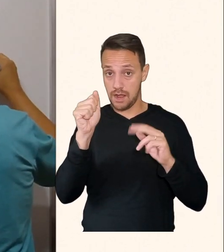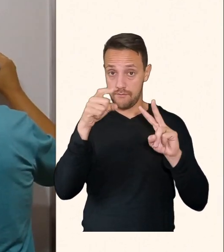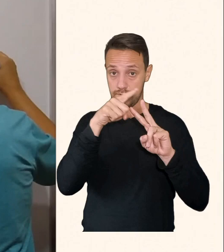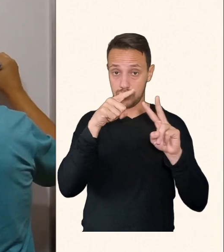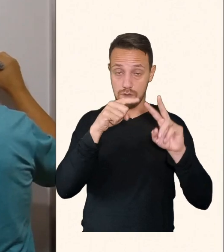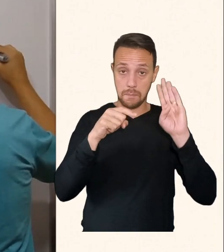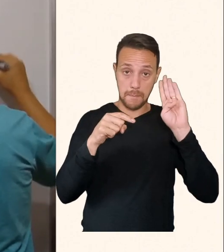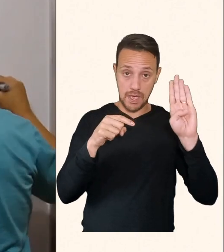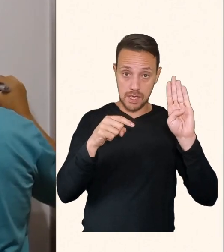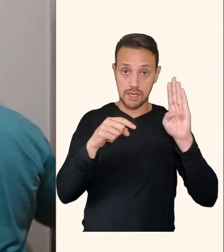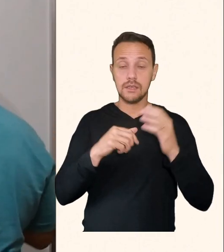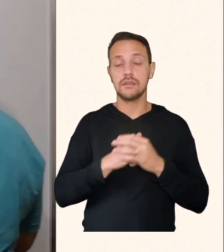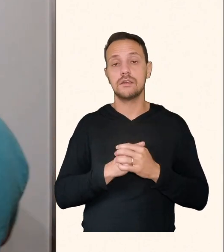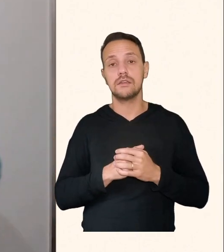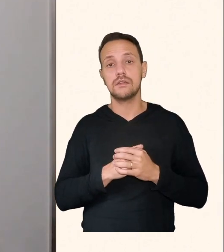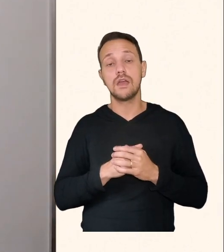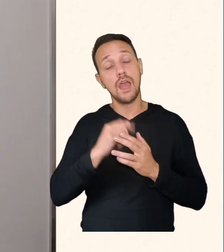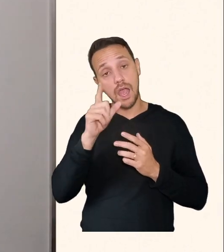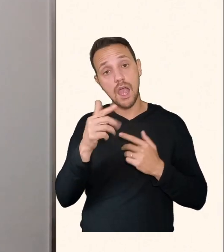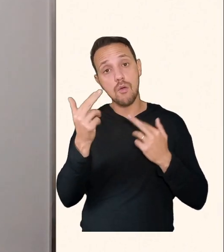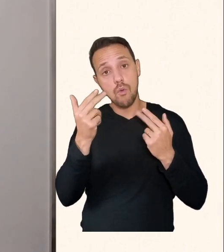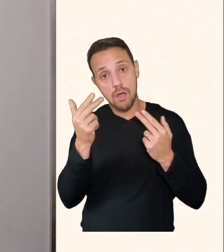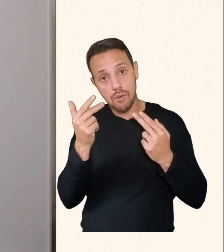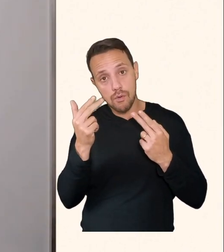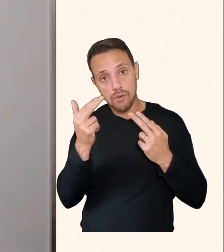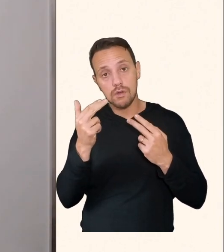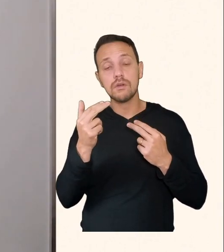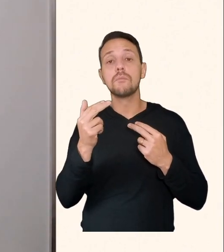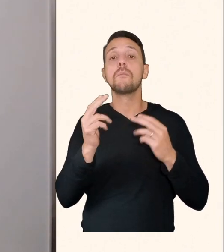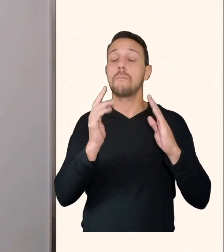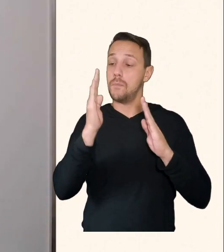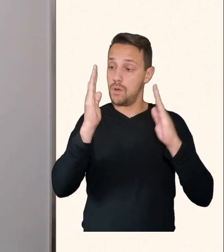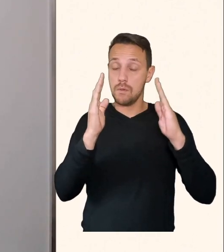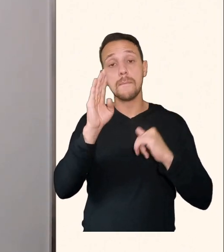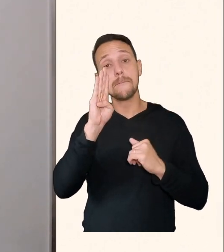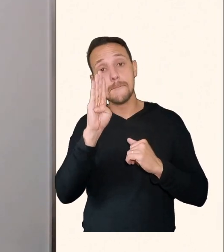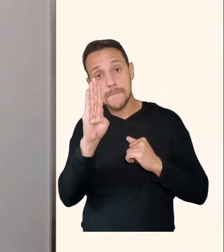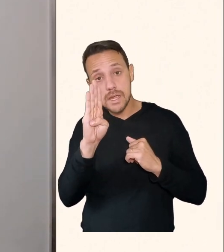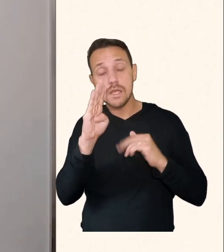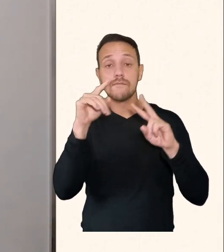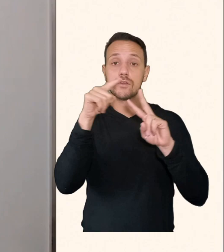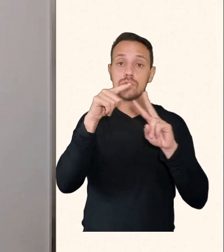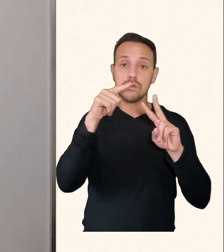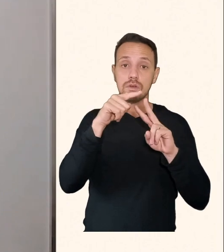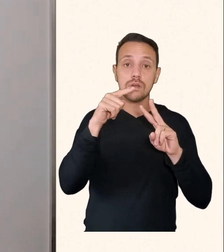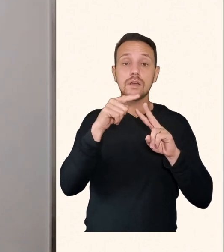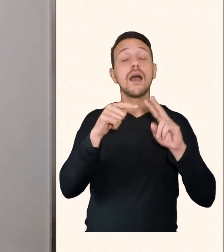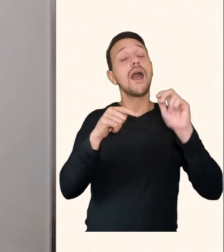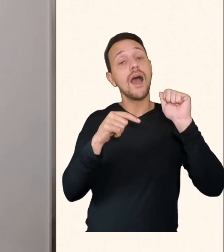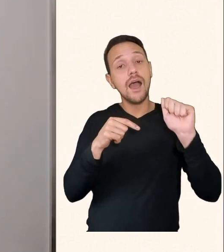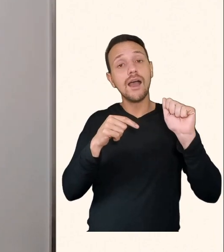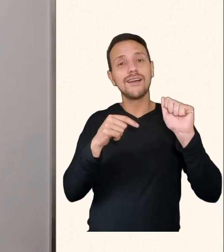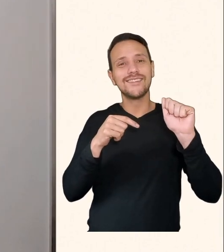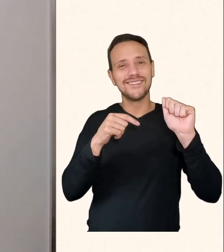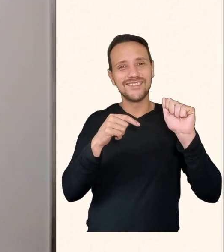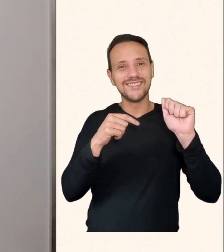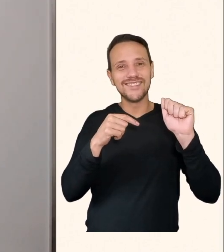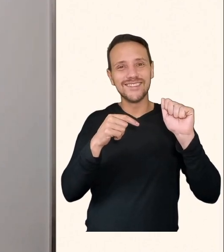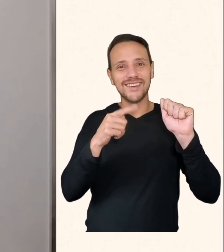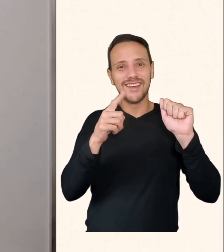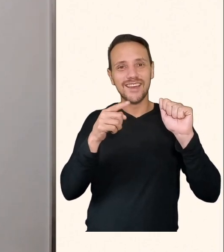vetorial A. O módulo é o mesmo, né? Tanto que o que eles têm